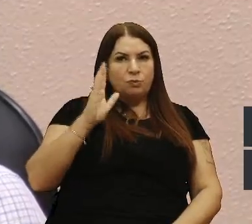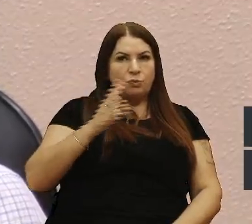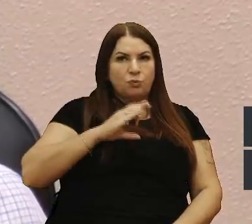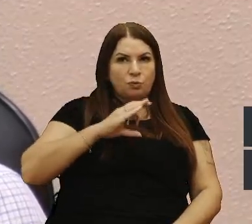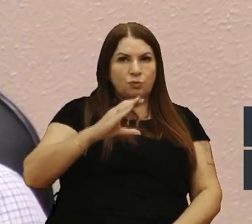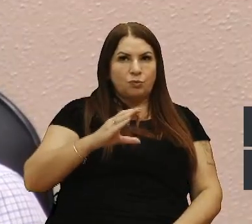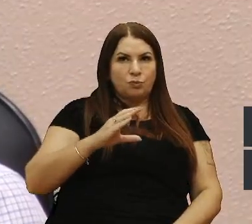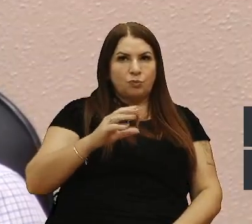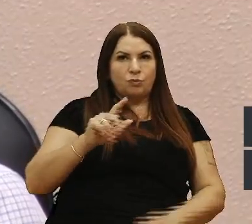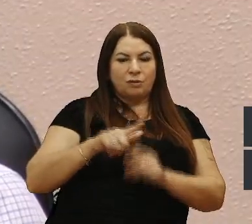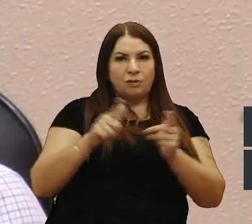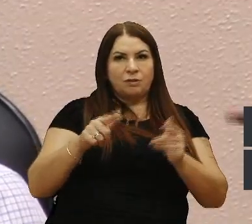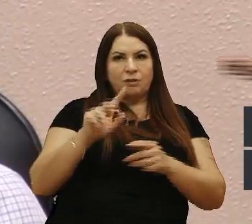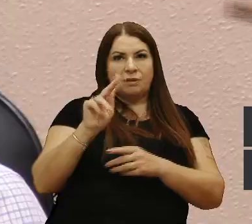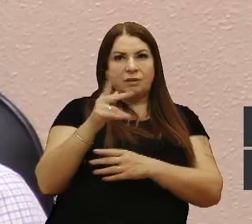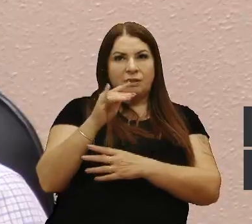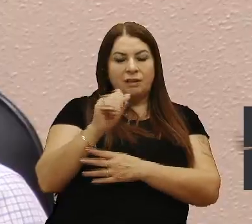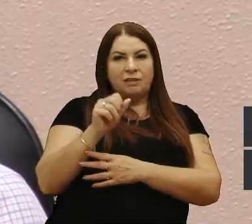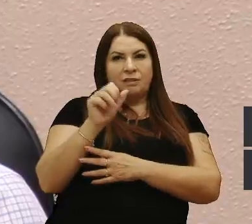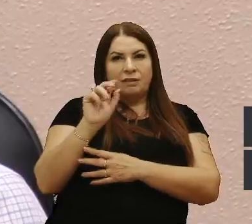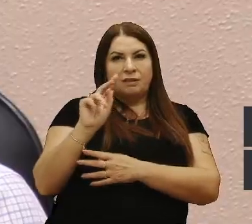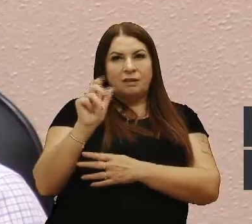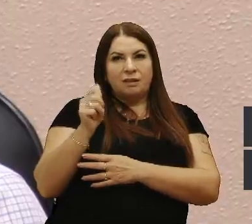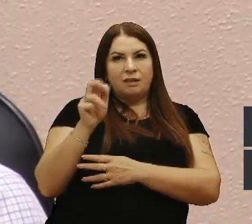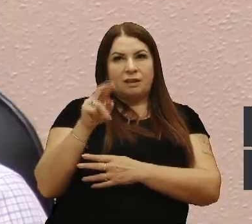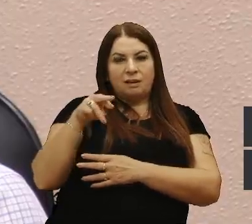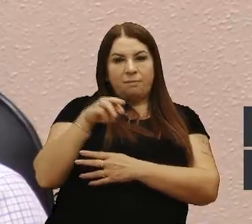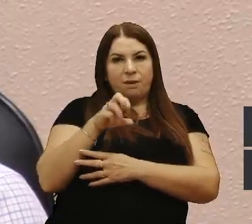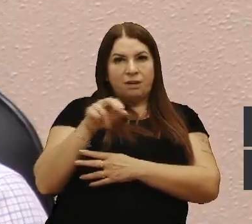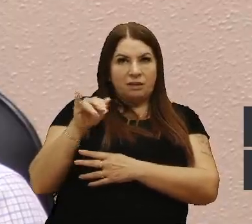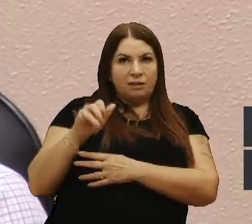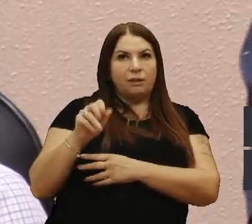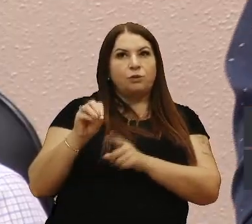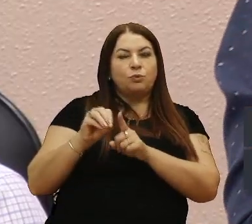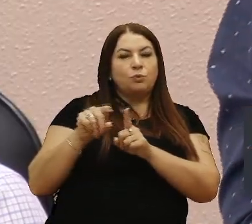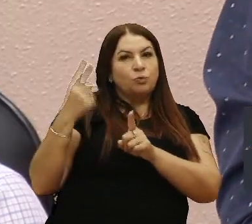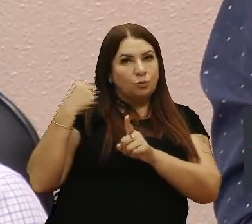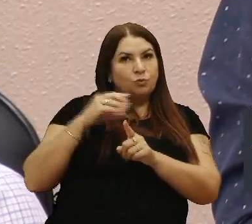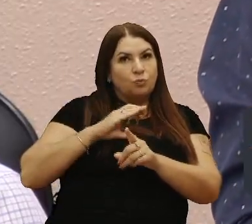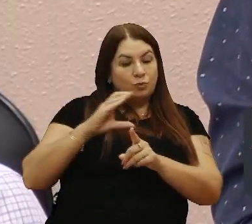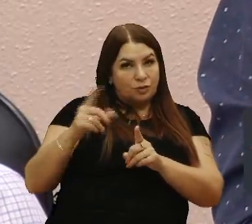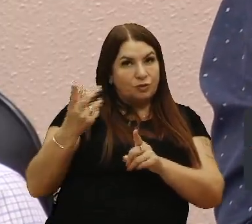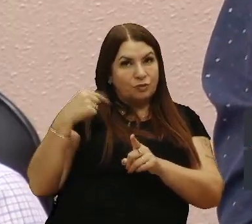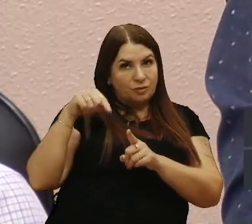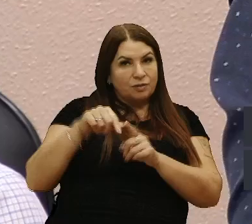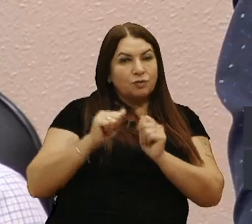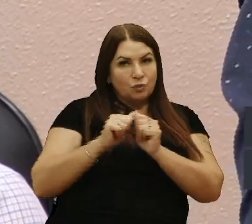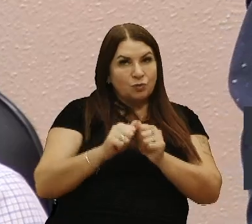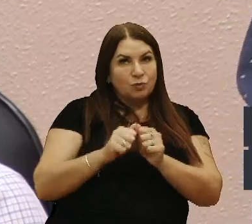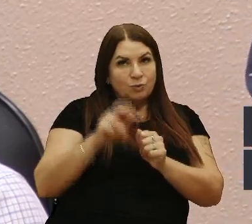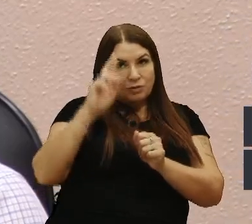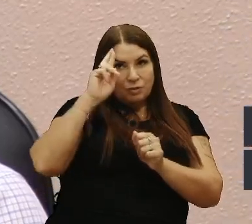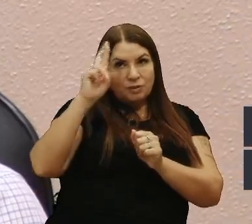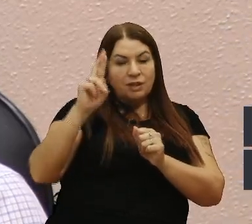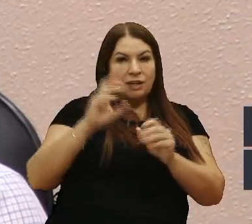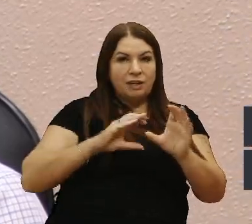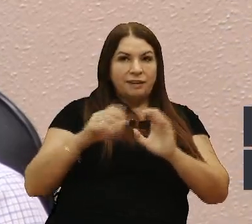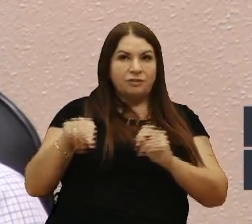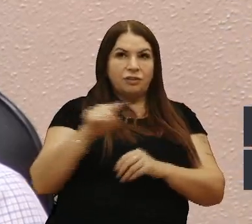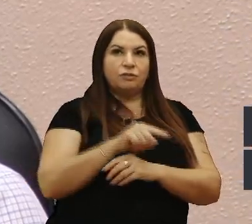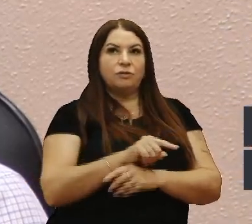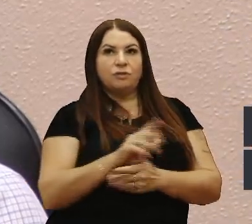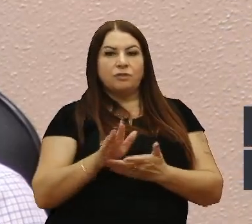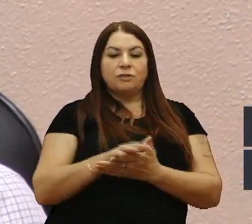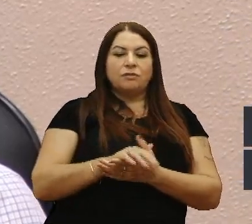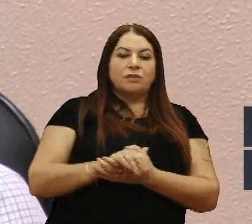de jornalismo, o Thales Amiliato, ele hoje é o coordenador, né? E já esteve aqui como diretor de comunicação da Câmara